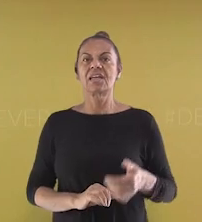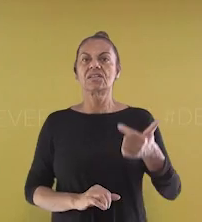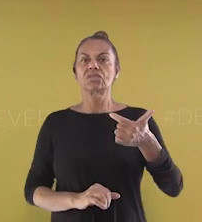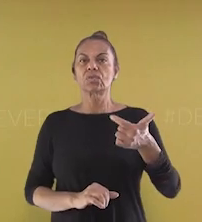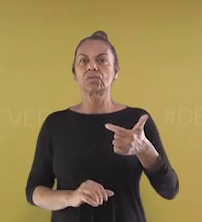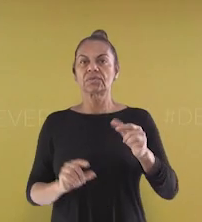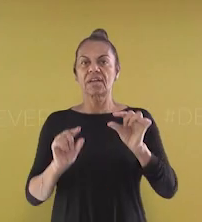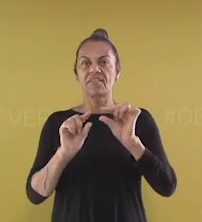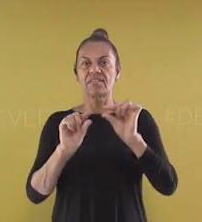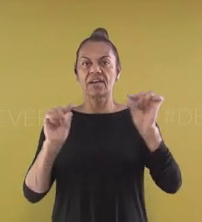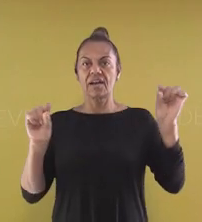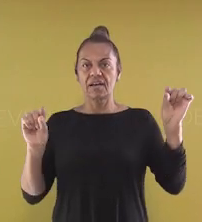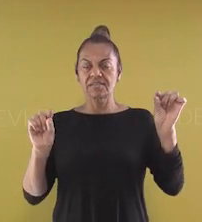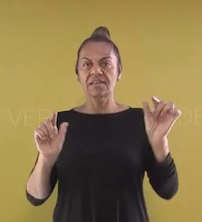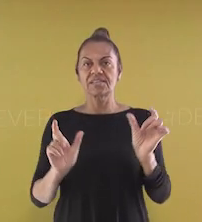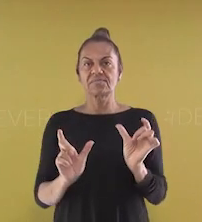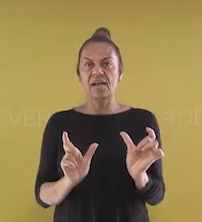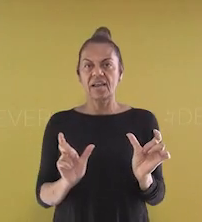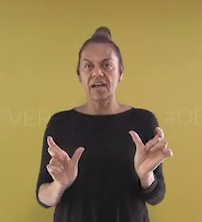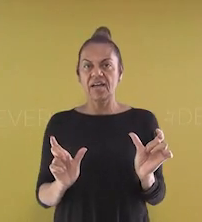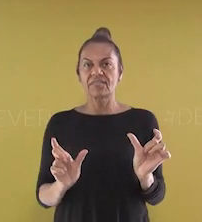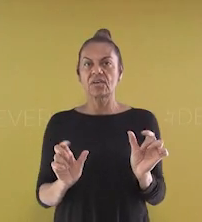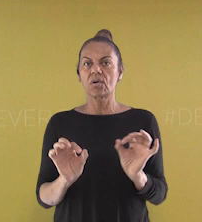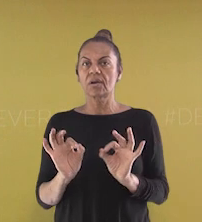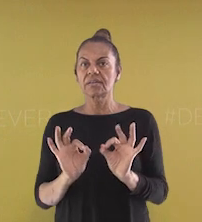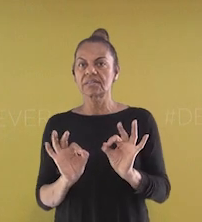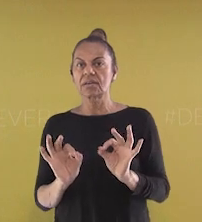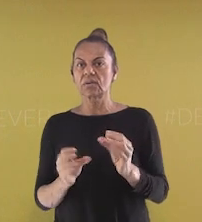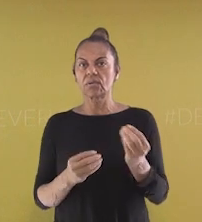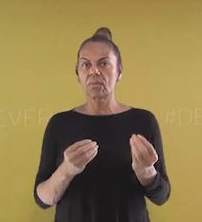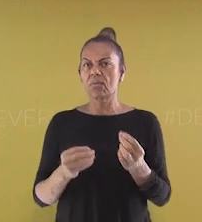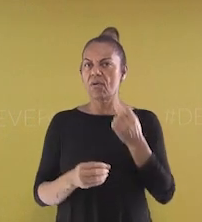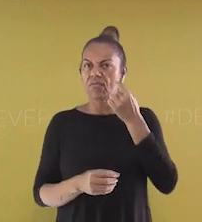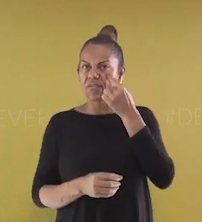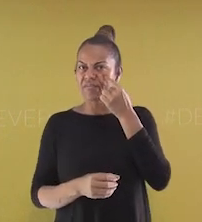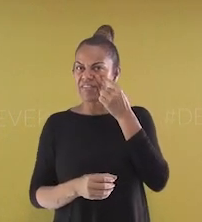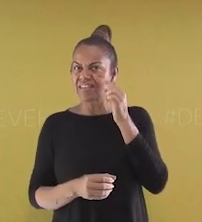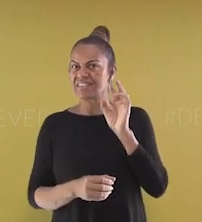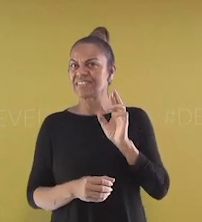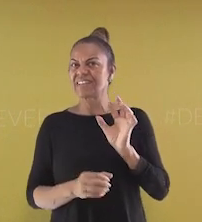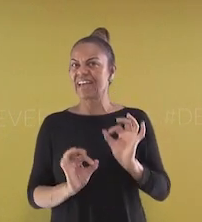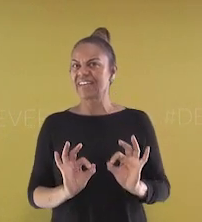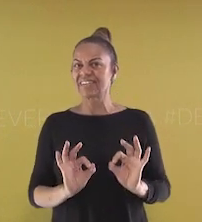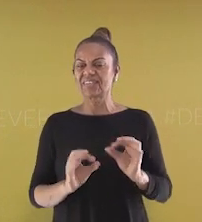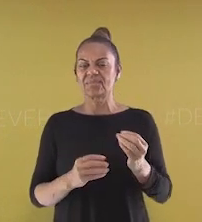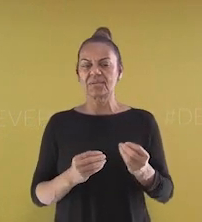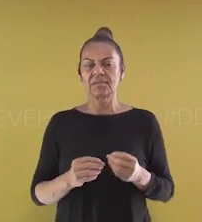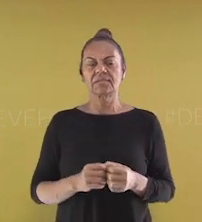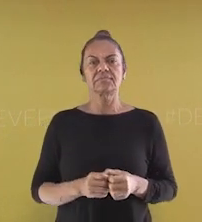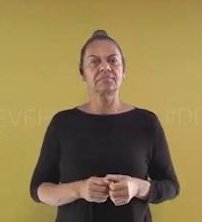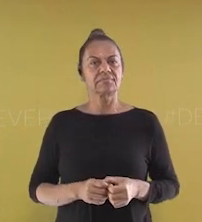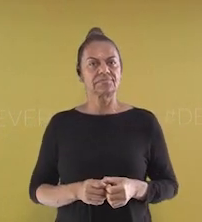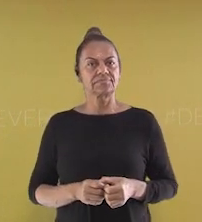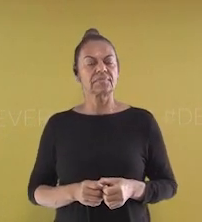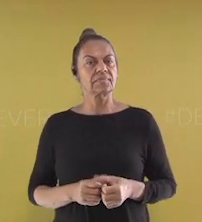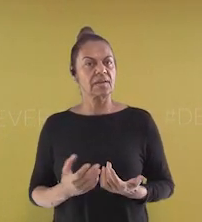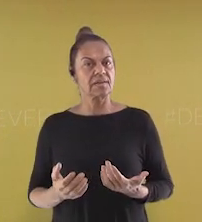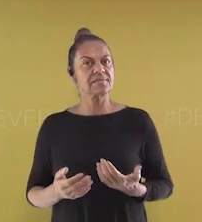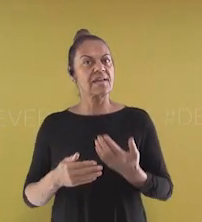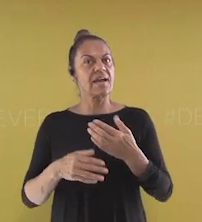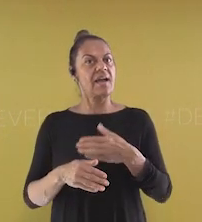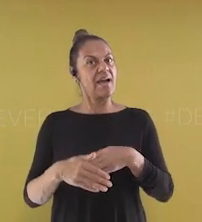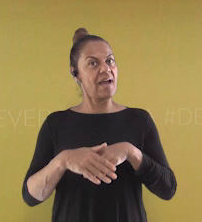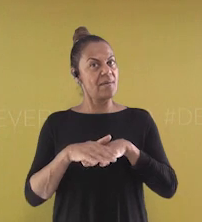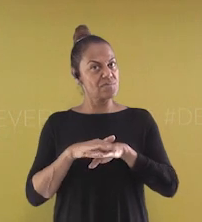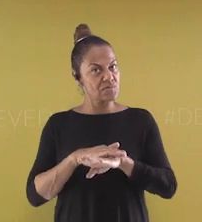Já na segunda frase, as opções de palavras se organizaram da seguinte forma. Vamos ver quem acertou. E para isso, ter